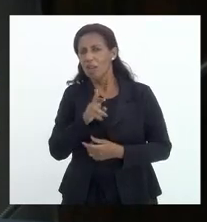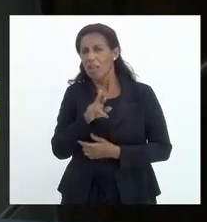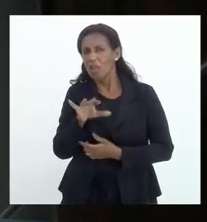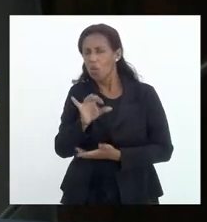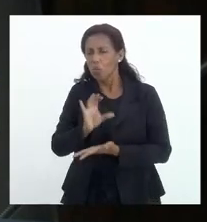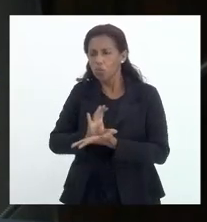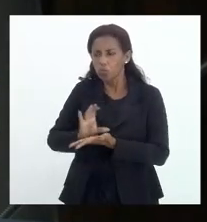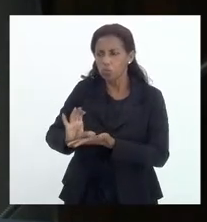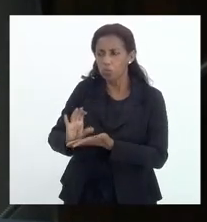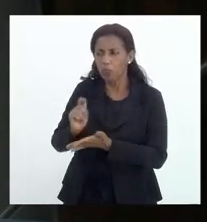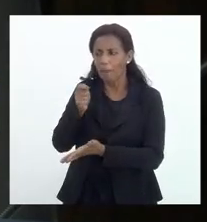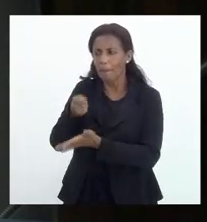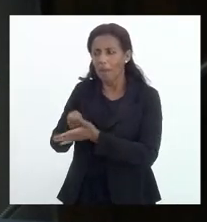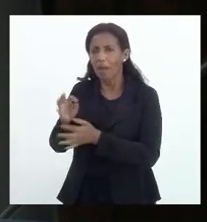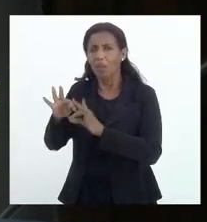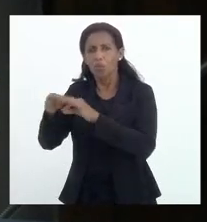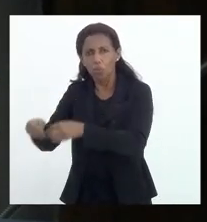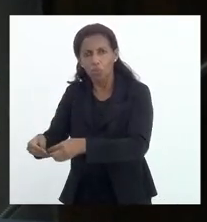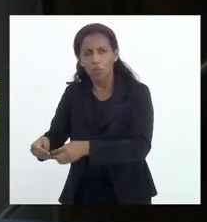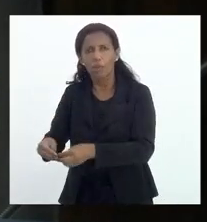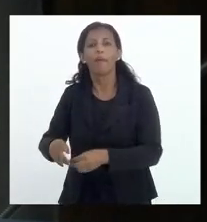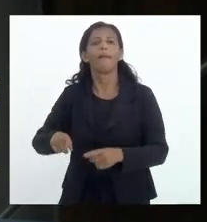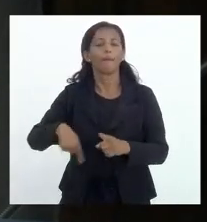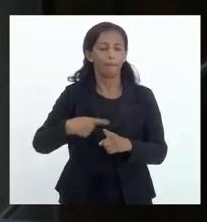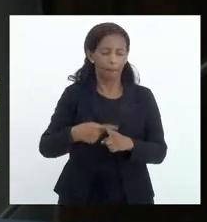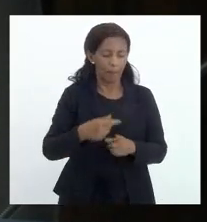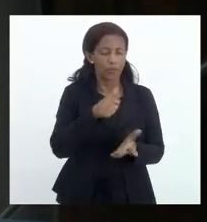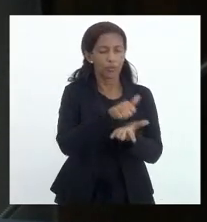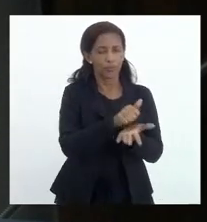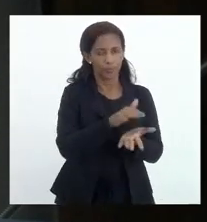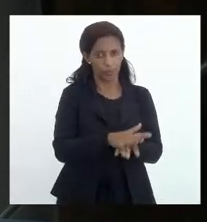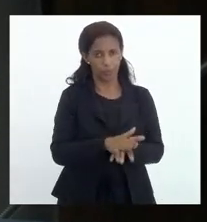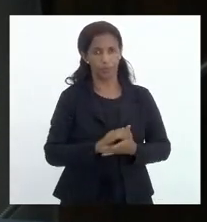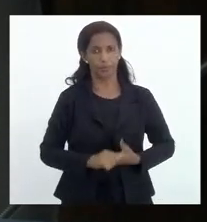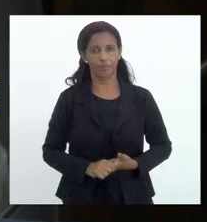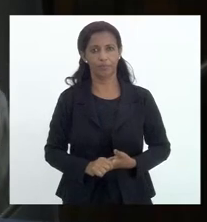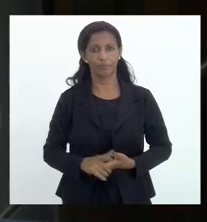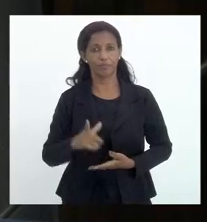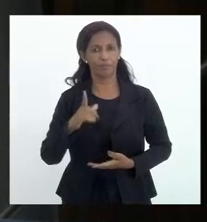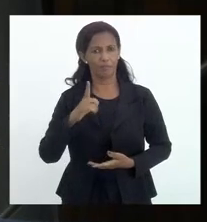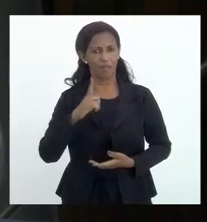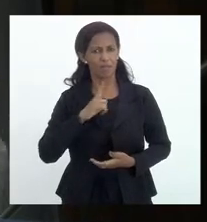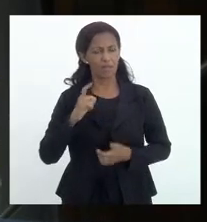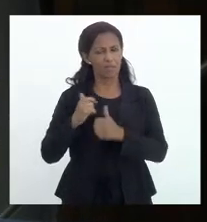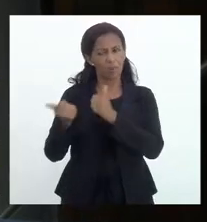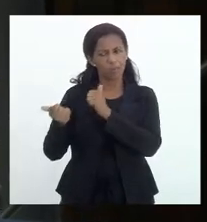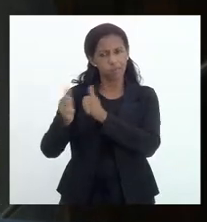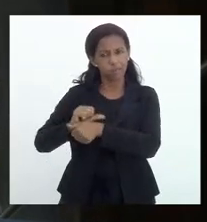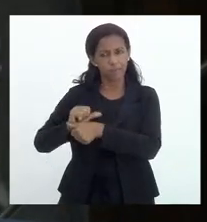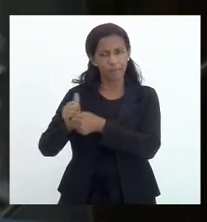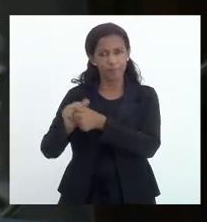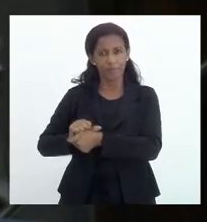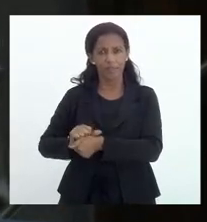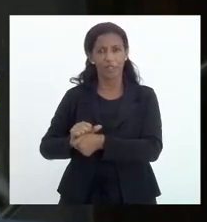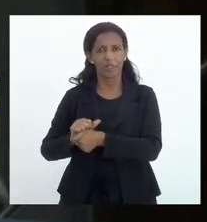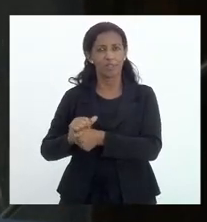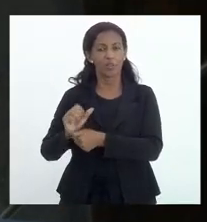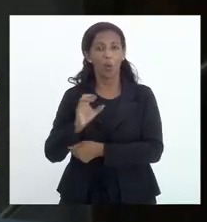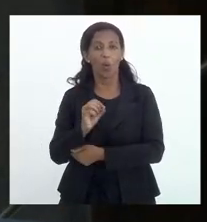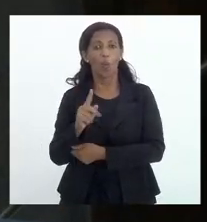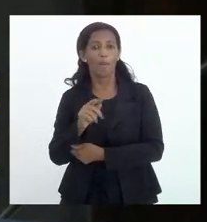tudo, ainda tem uma multa. Nós fizemos uma simulação de uma